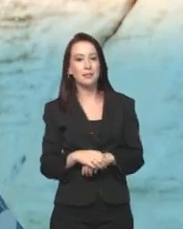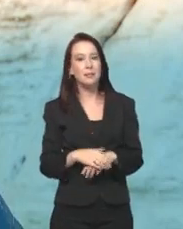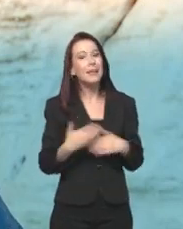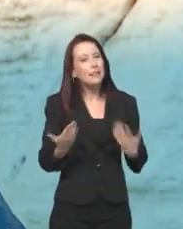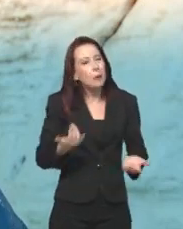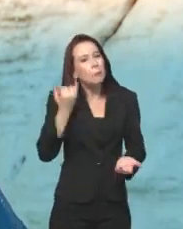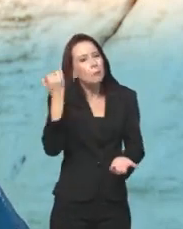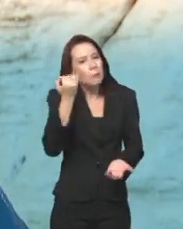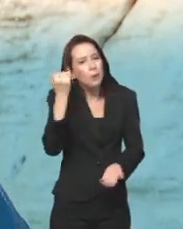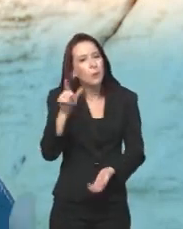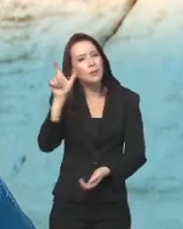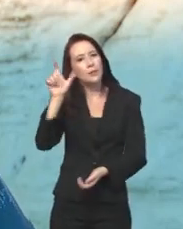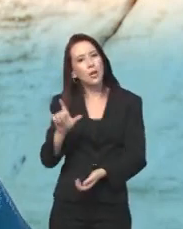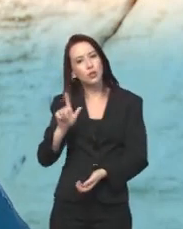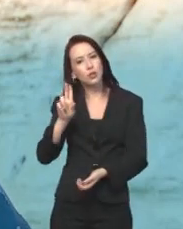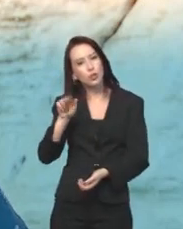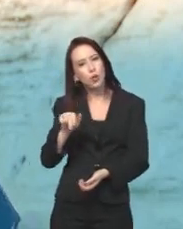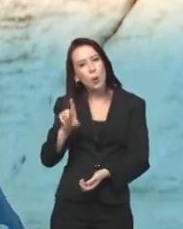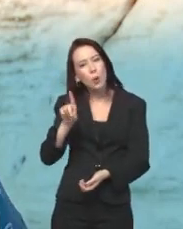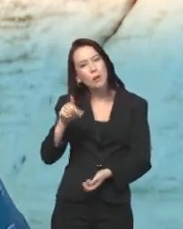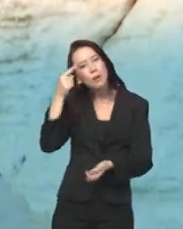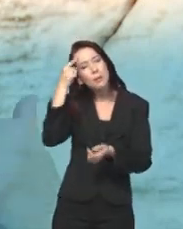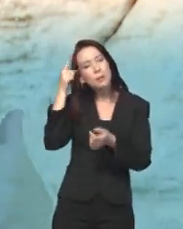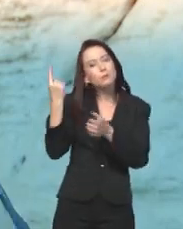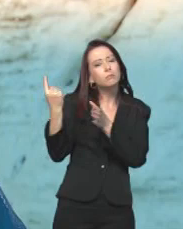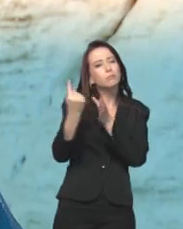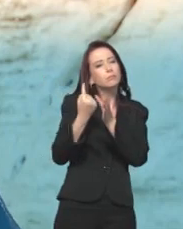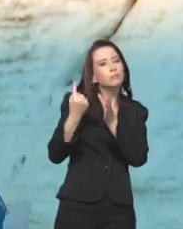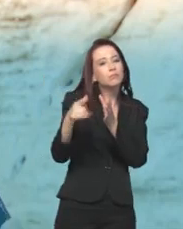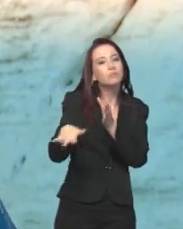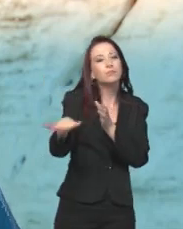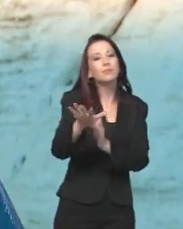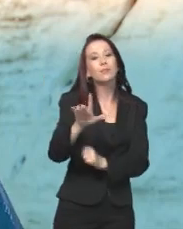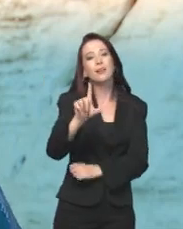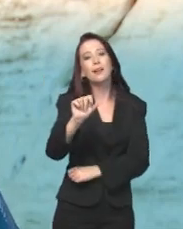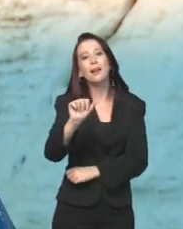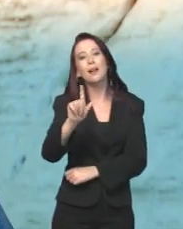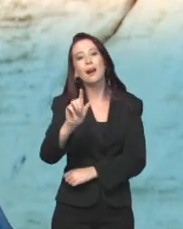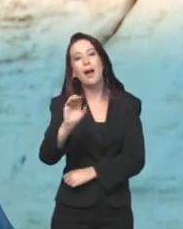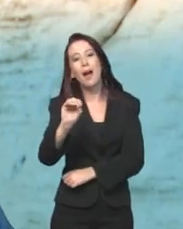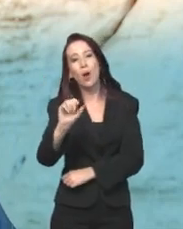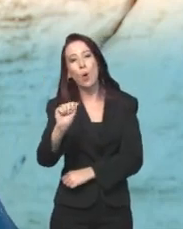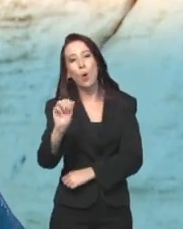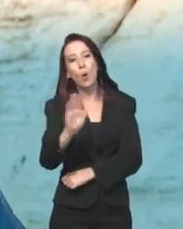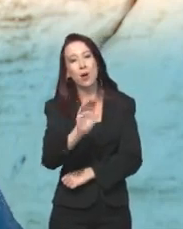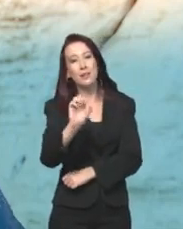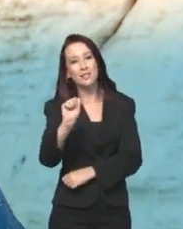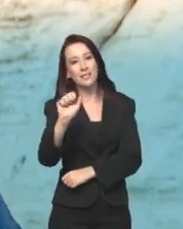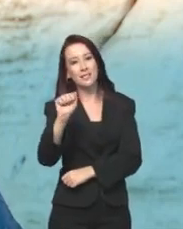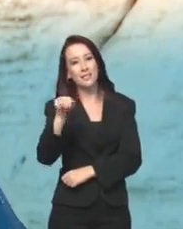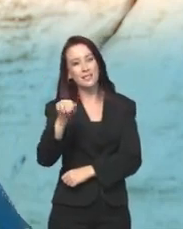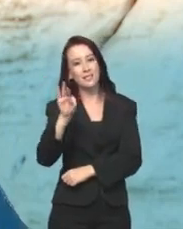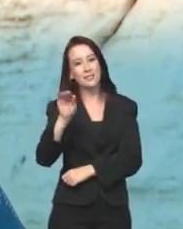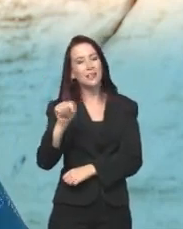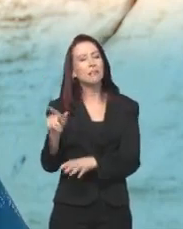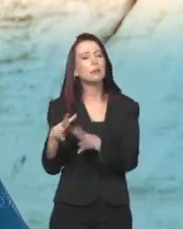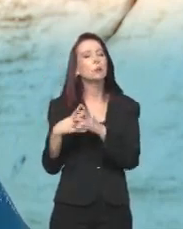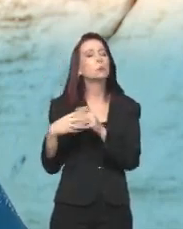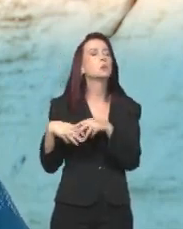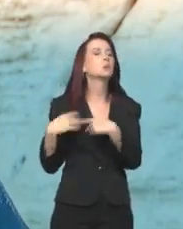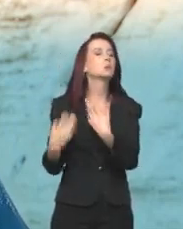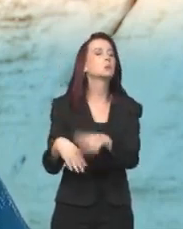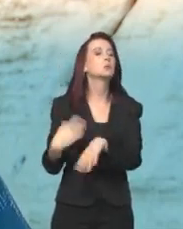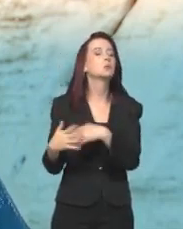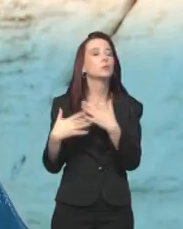colocar o trabalho dele aqui perdido em Lagoa Santa, perdido na região de Lagoa Santa na época. Ele soube colocar isso em